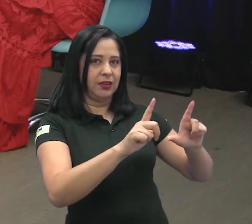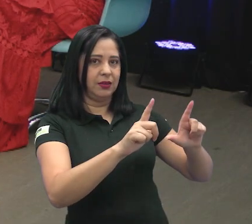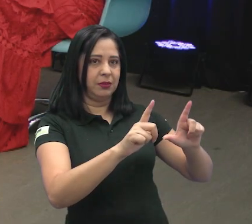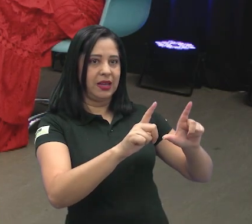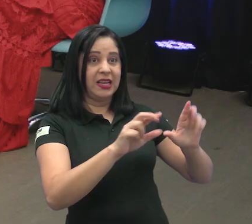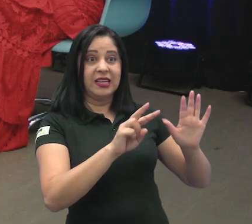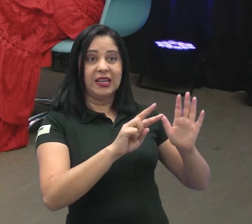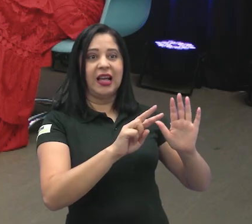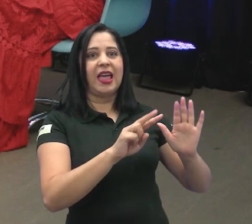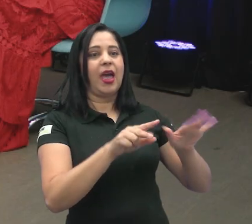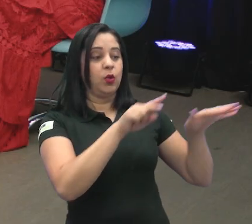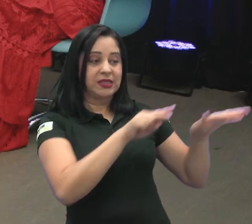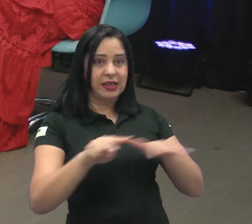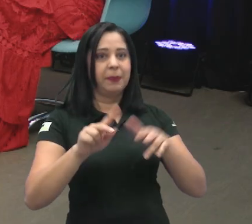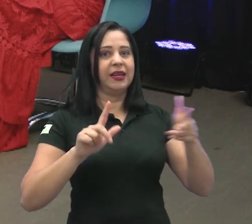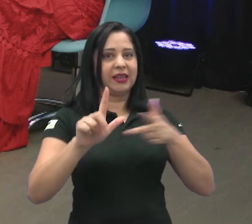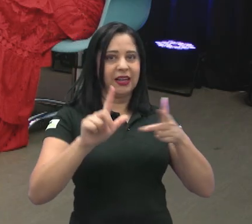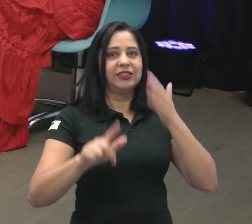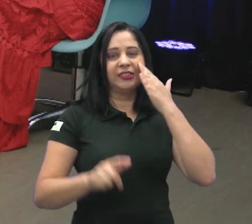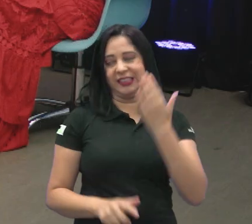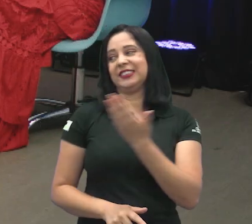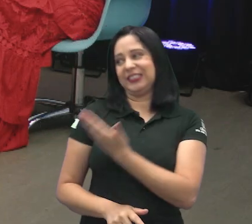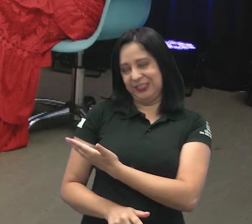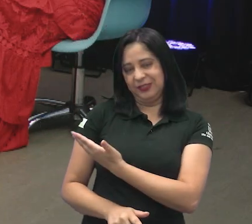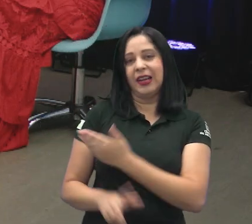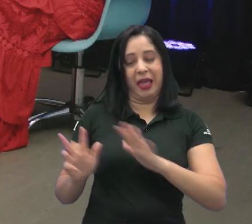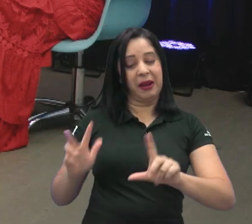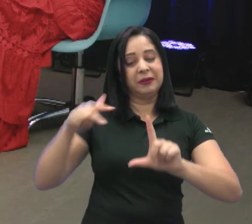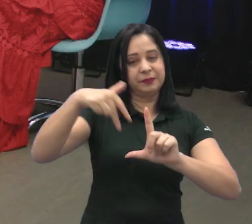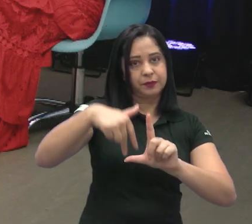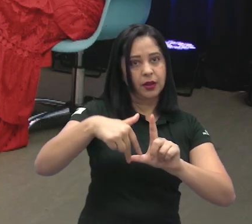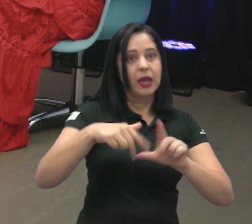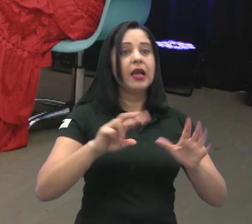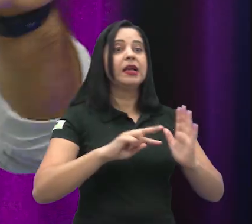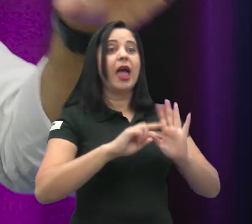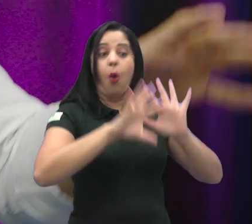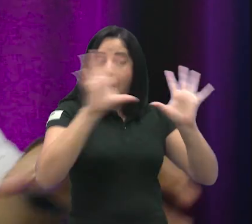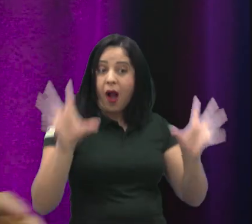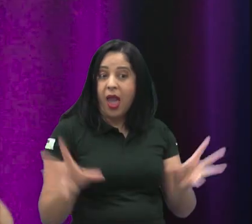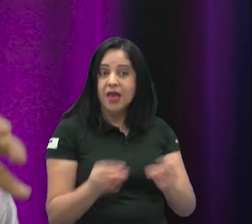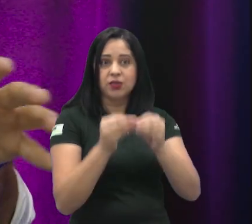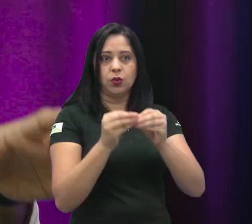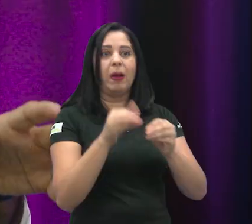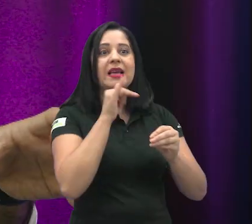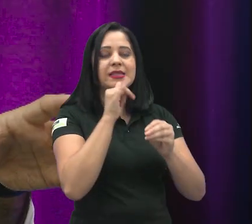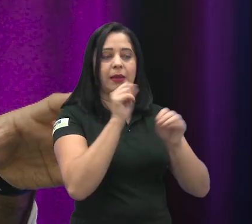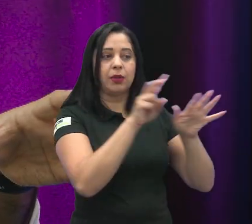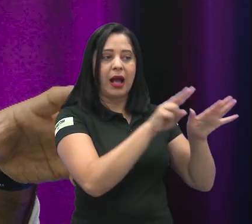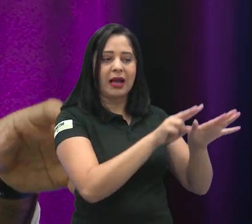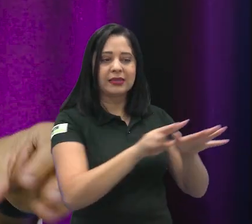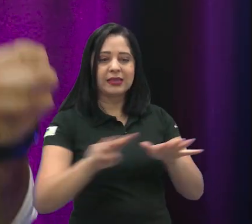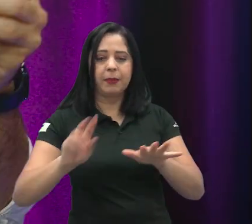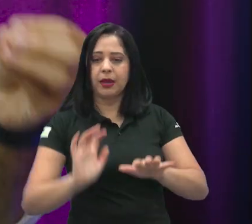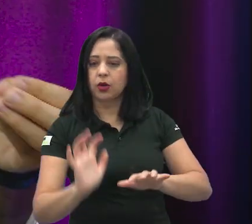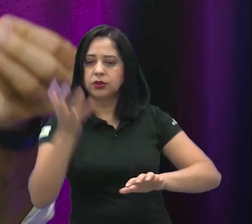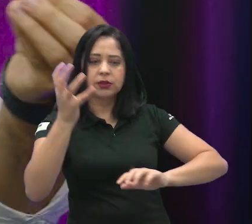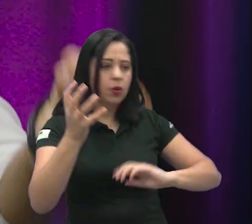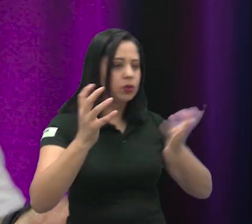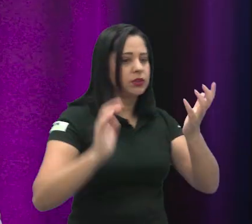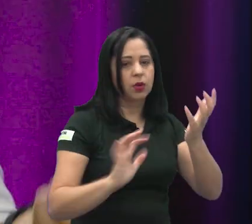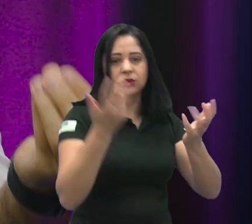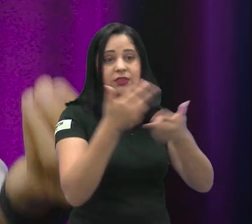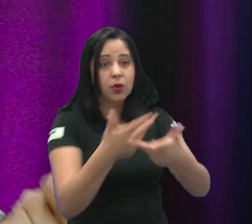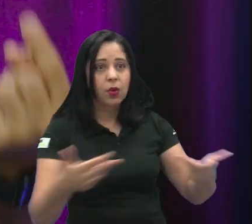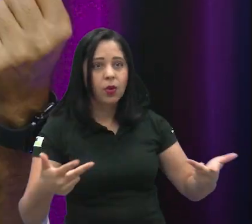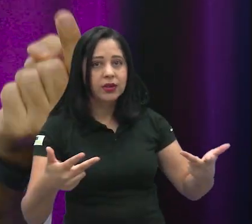finais de semana, que chama Semana Legislativa, a Júlia apresenta, inclusive, que a gente faz um resumão de tudo que acontece na semana. Às vezes não